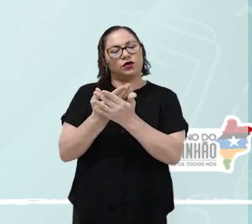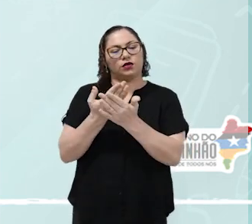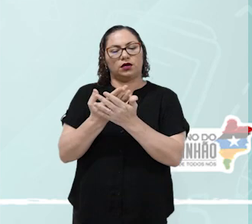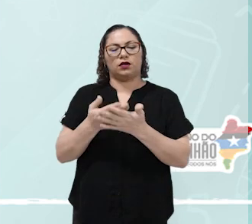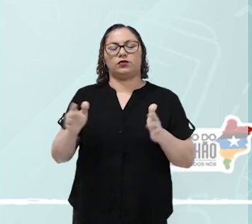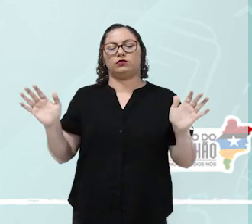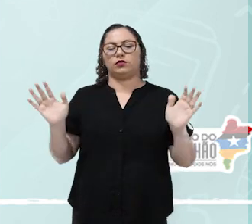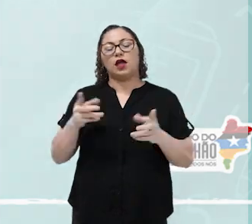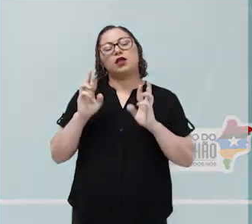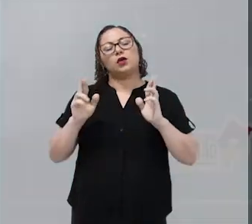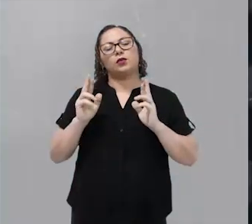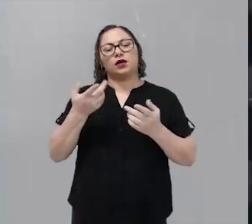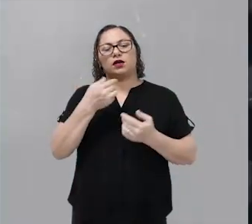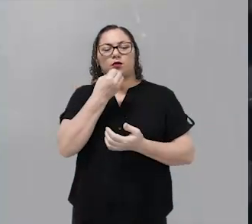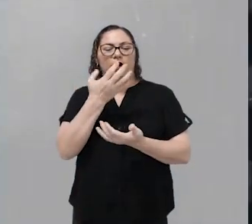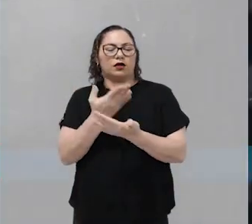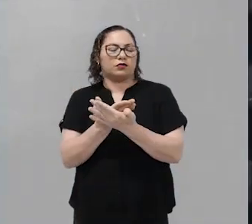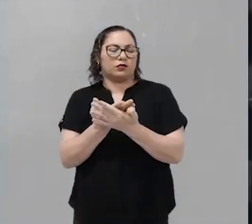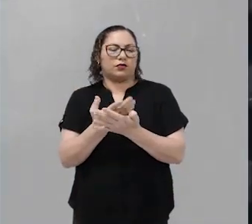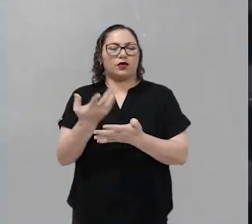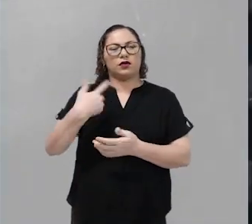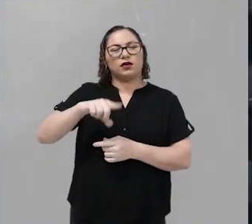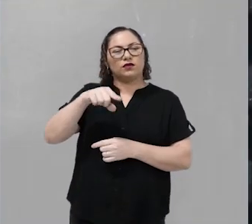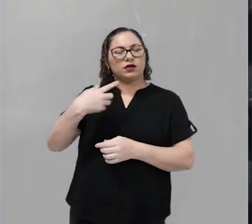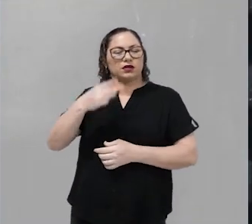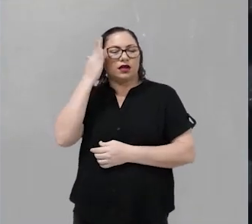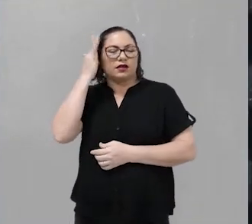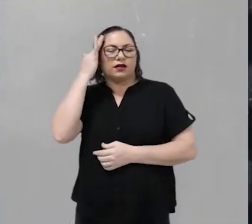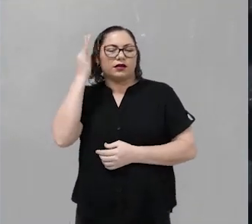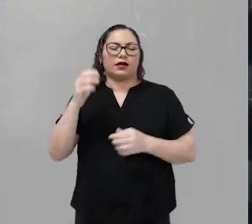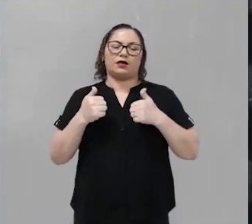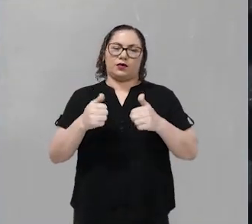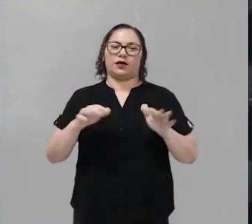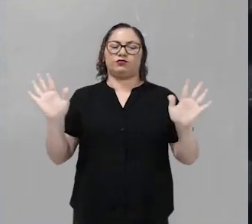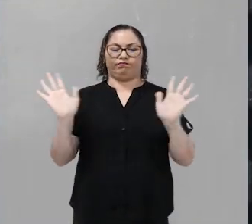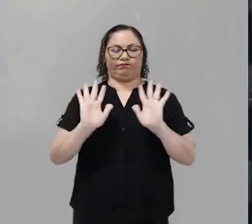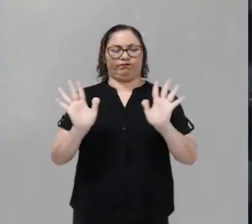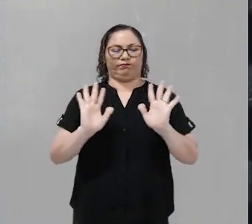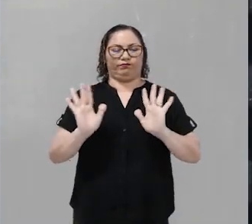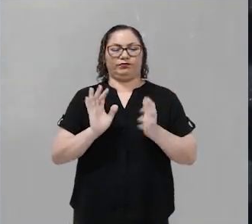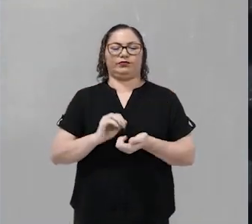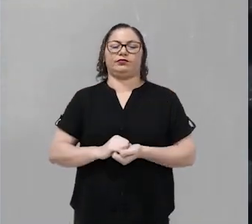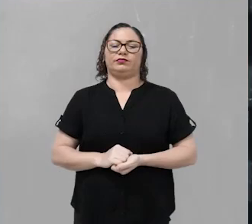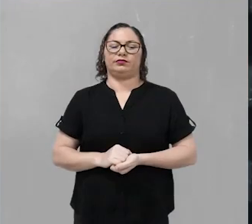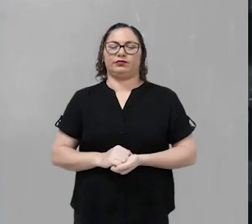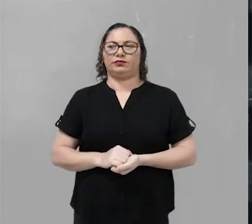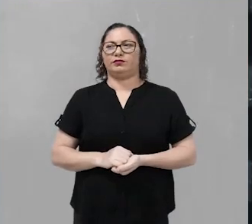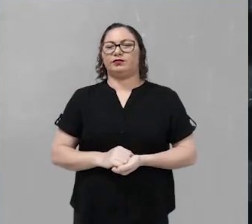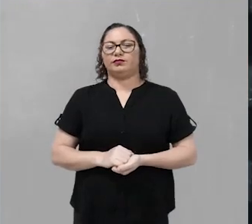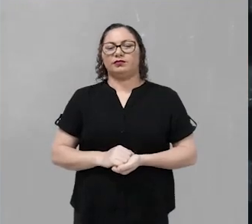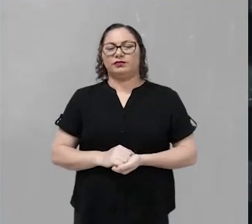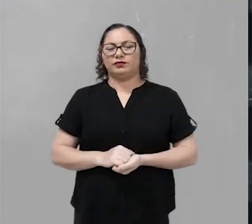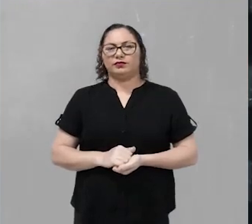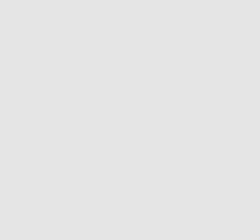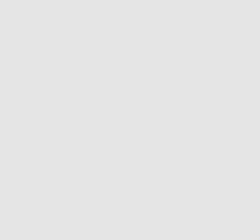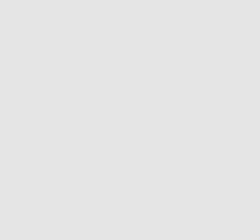beleza? Espero que tenha sido uma aula boa, que vocês tenham compreendido bem o conteúdo e a gente se vê numa próxima. Tchau, tchau.